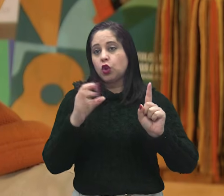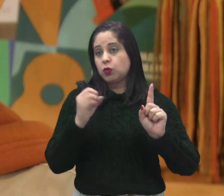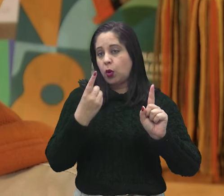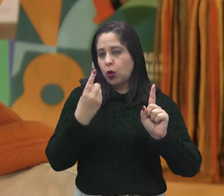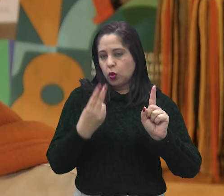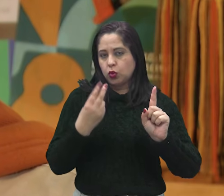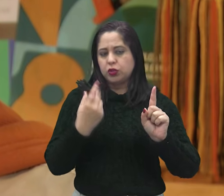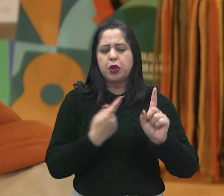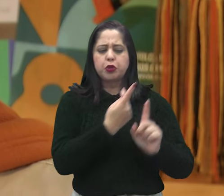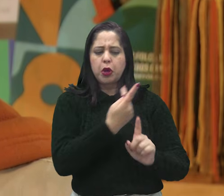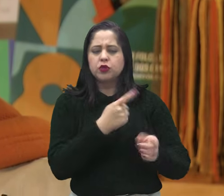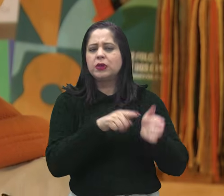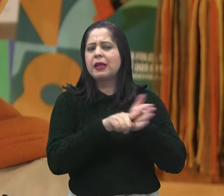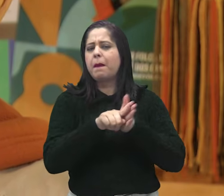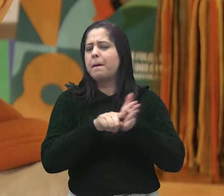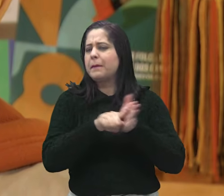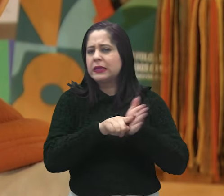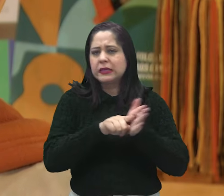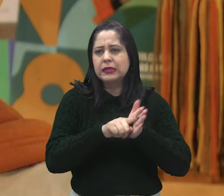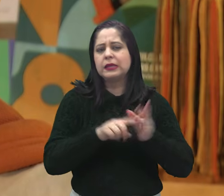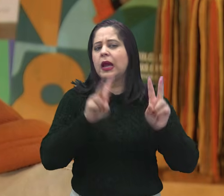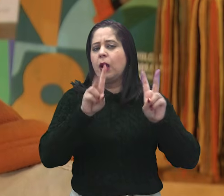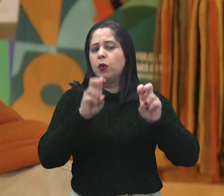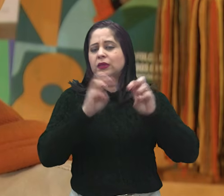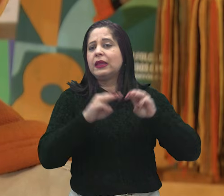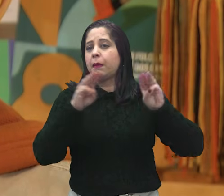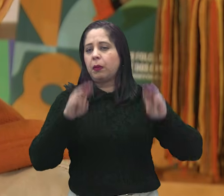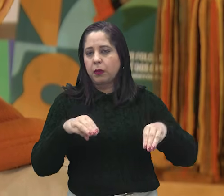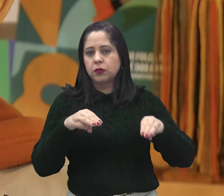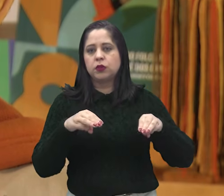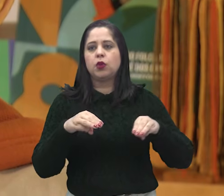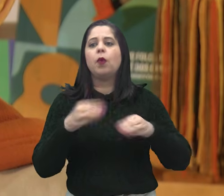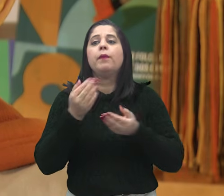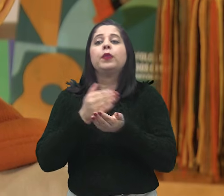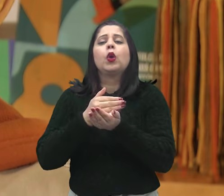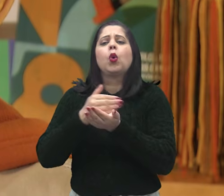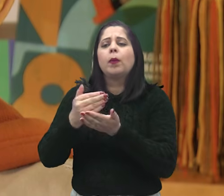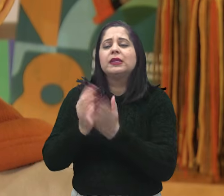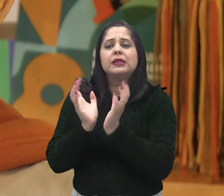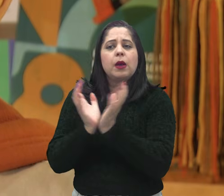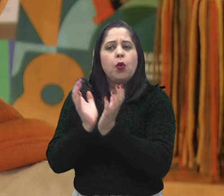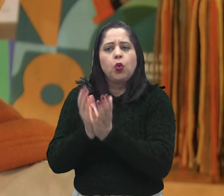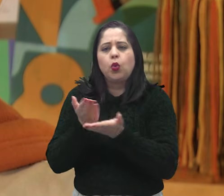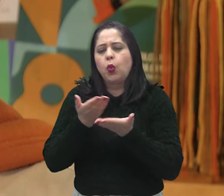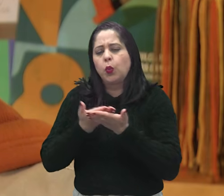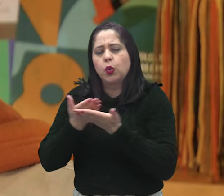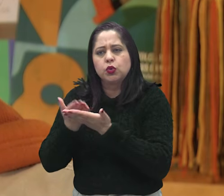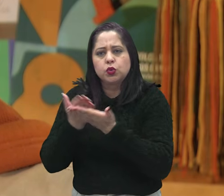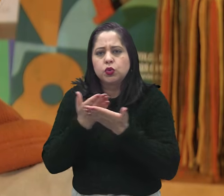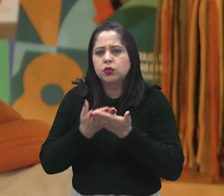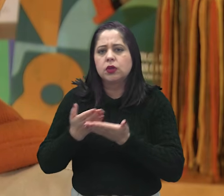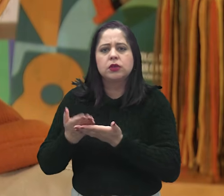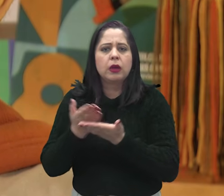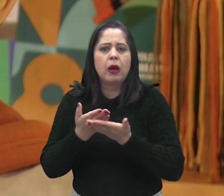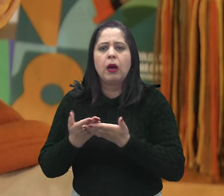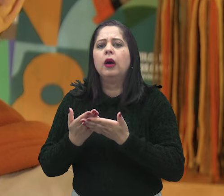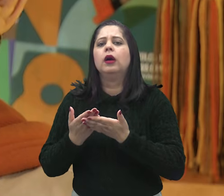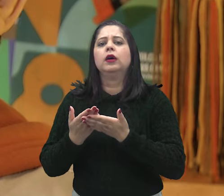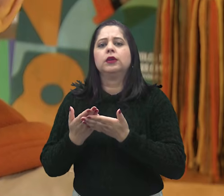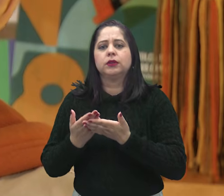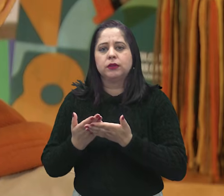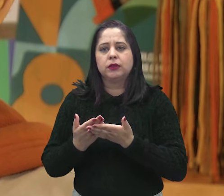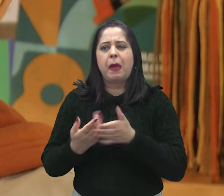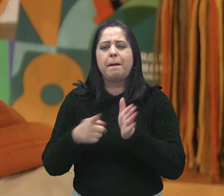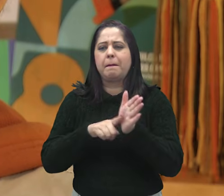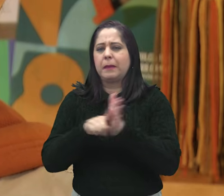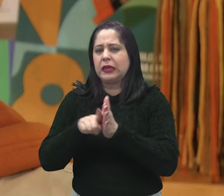do museu. A partir daí, começamos um grupo de estudos, né? E os temas foram se desenvolvendo, nós desenvolvemos